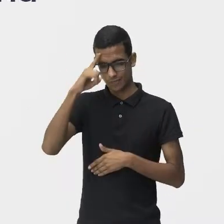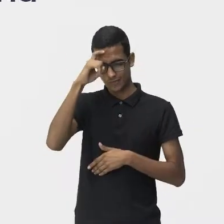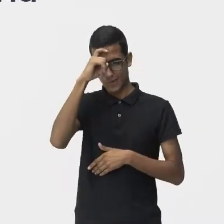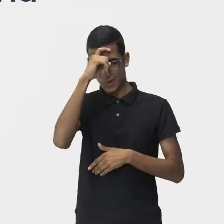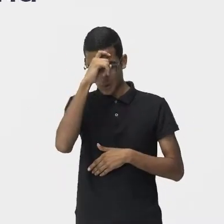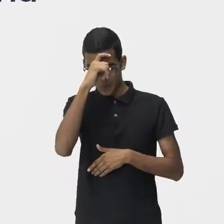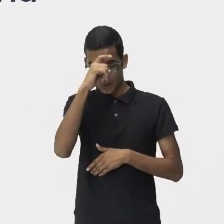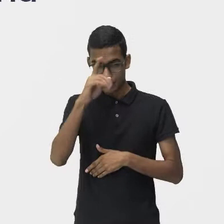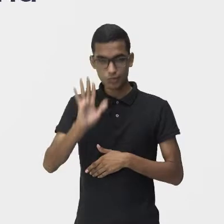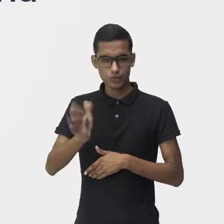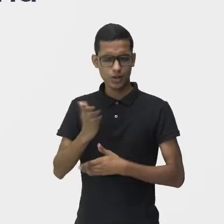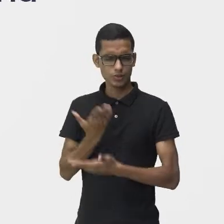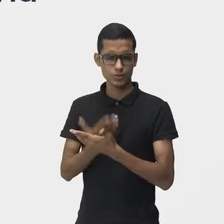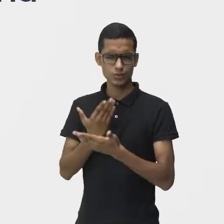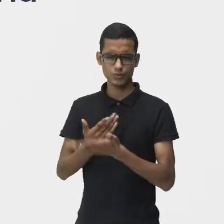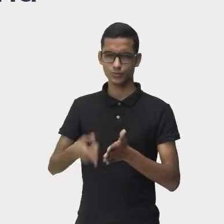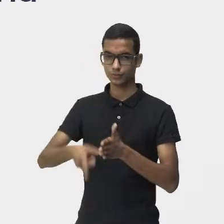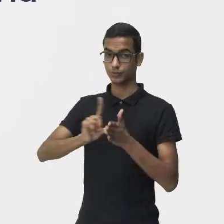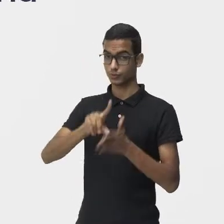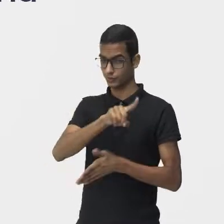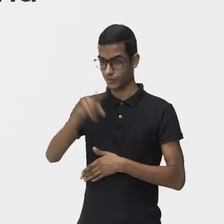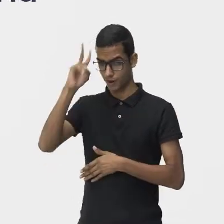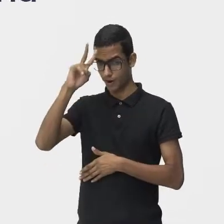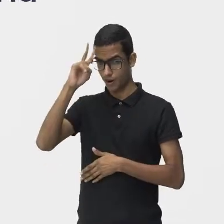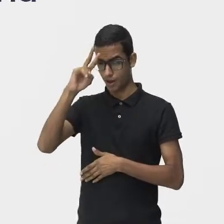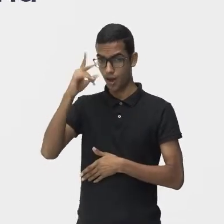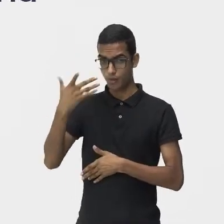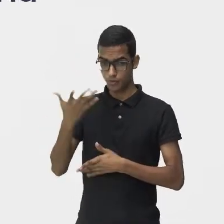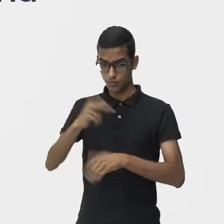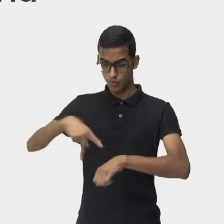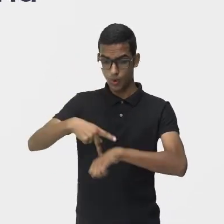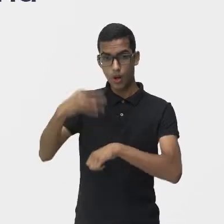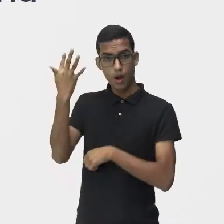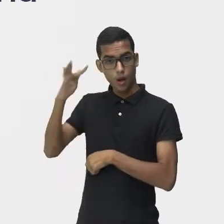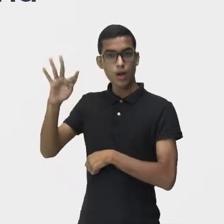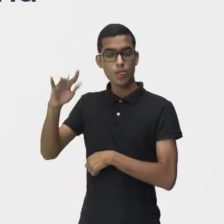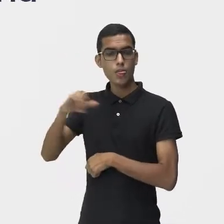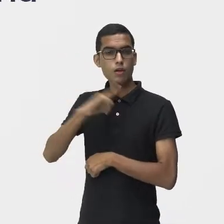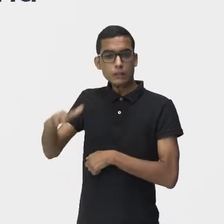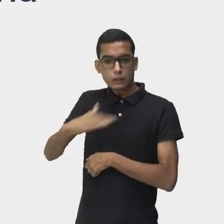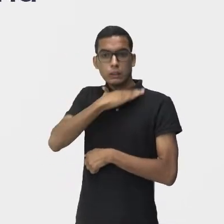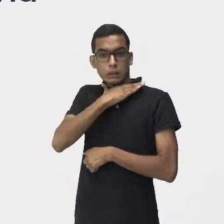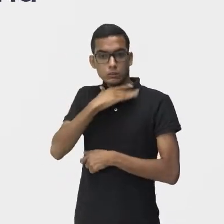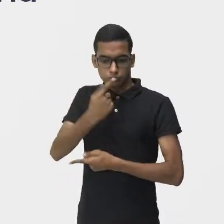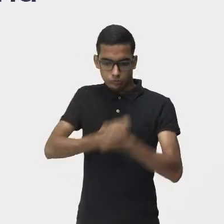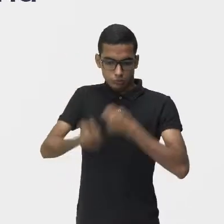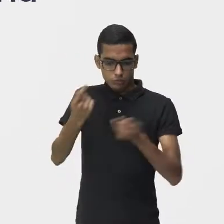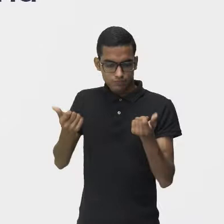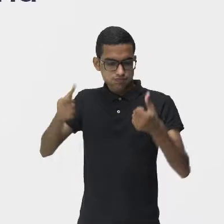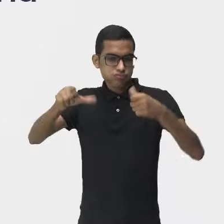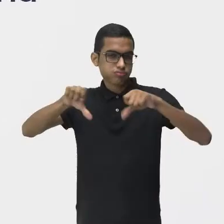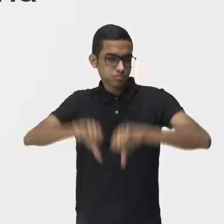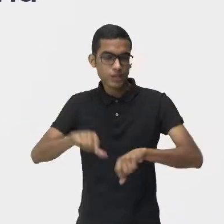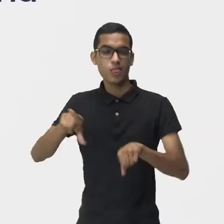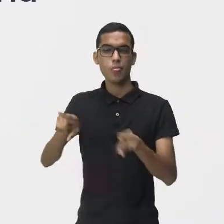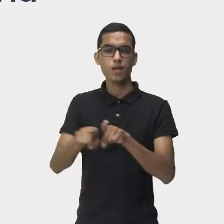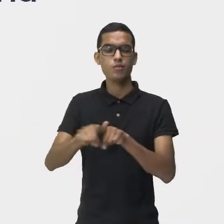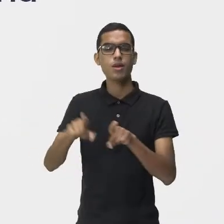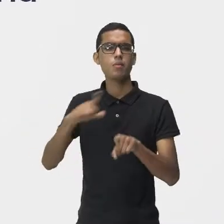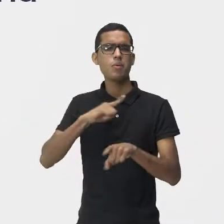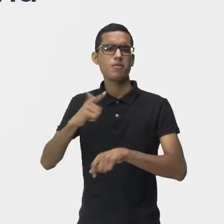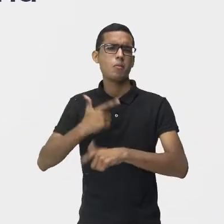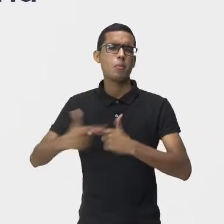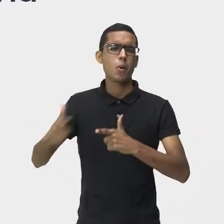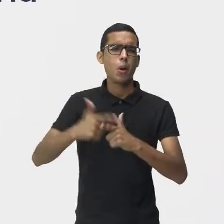vimos na aula passada. Vocês devem se lembrar que a França passou por uma crise financeira muito forte, teve problemas naturais,